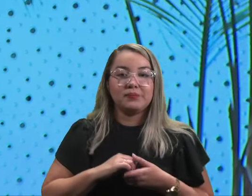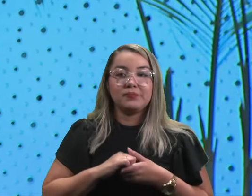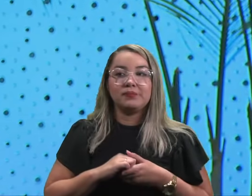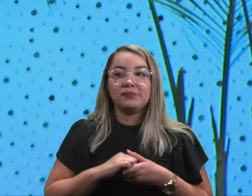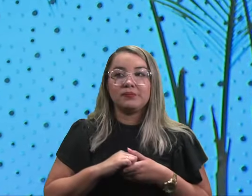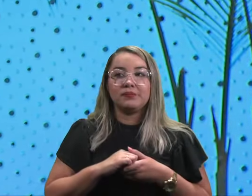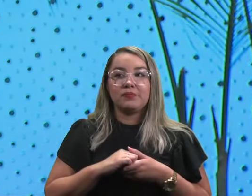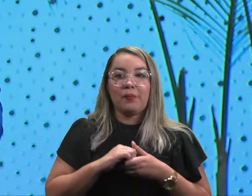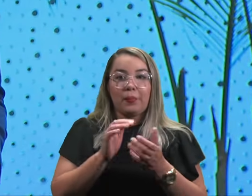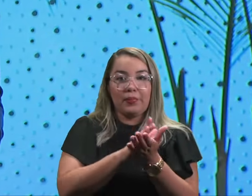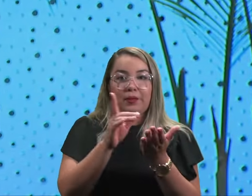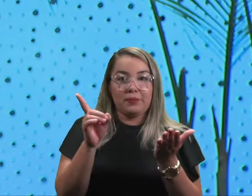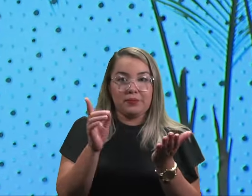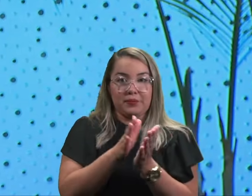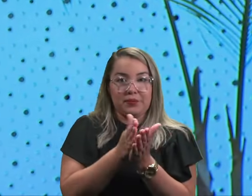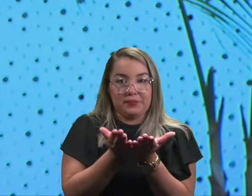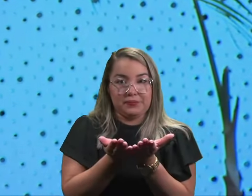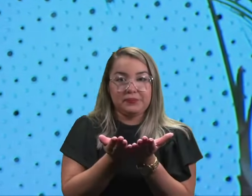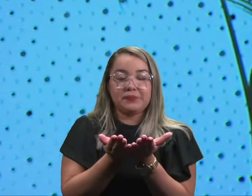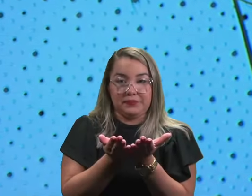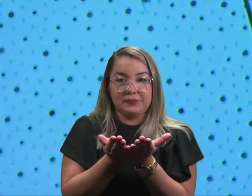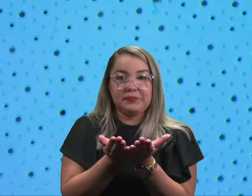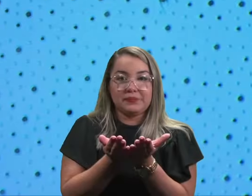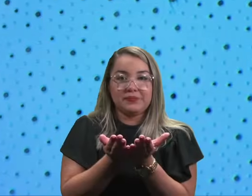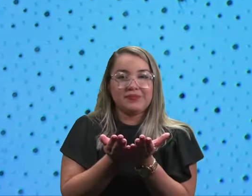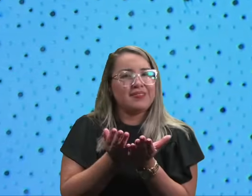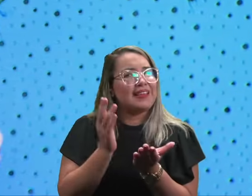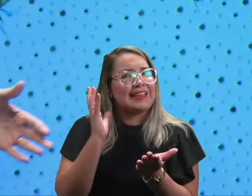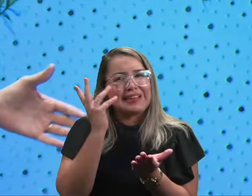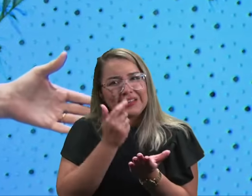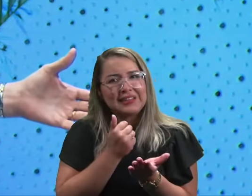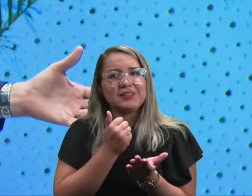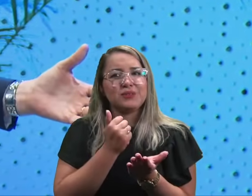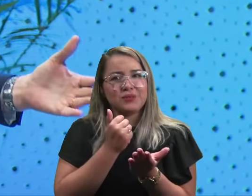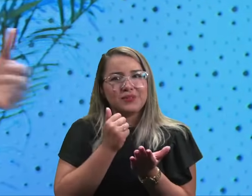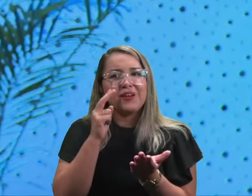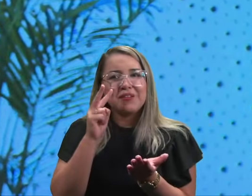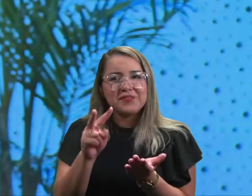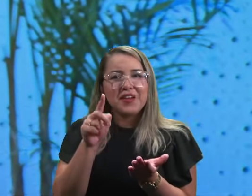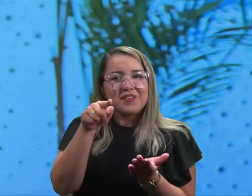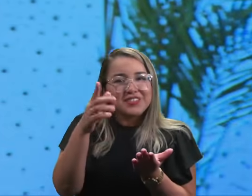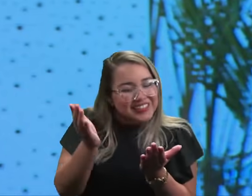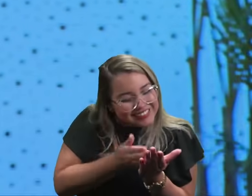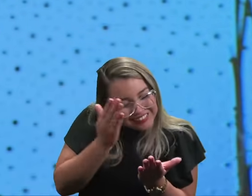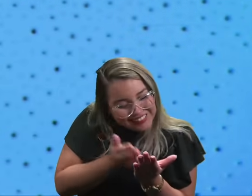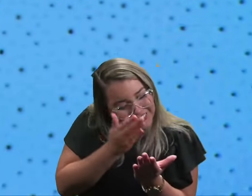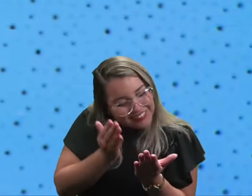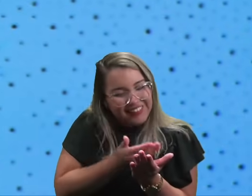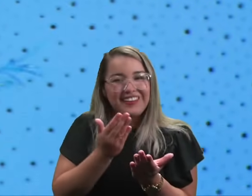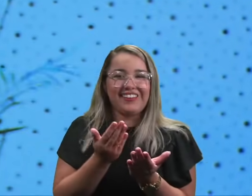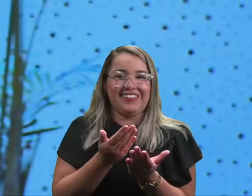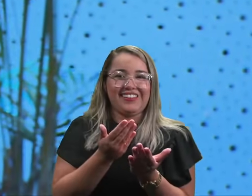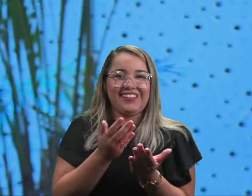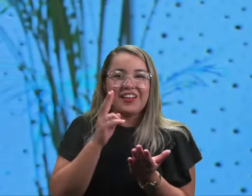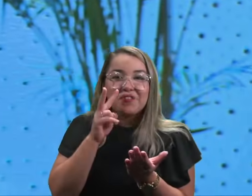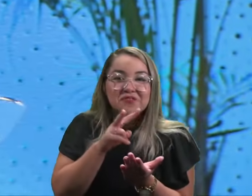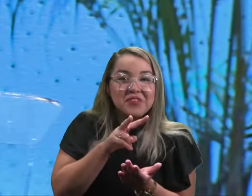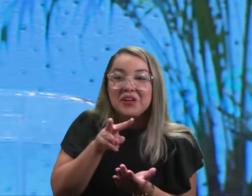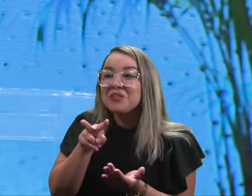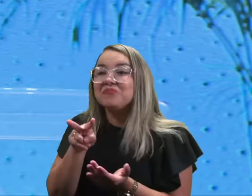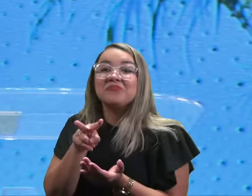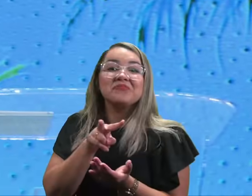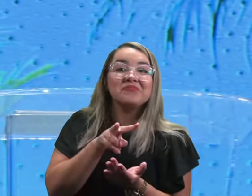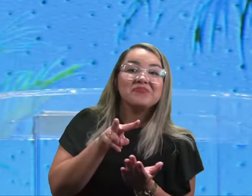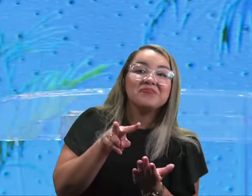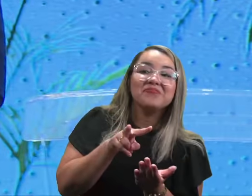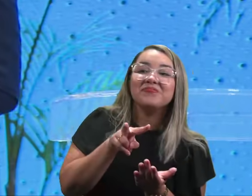Abra a palavra do Senhor. Que lindo ver você folhando a sua Bíblia, abrindo a